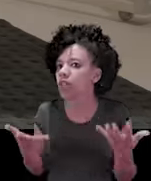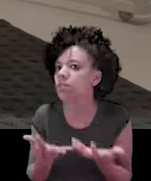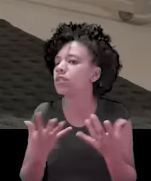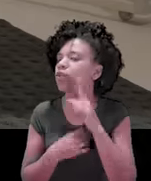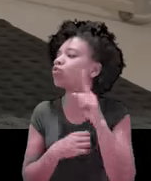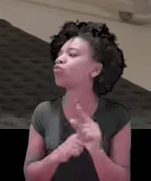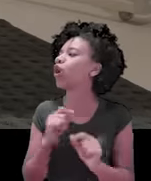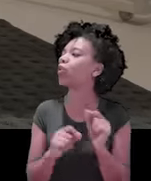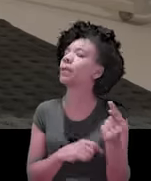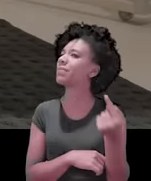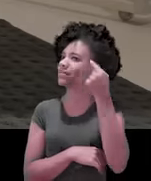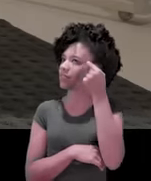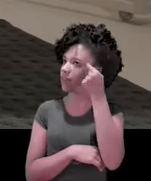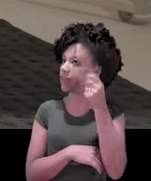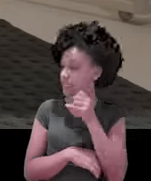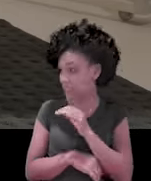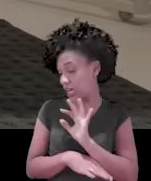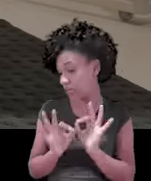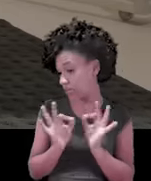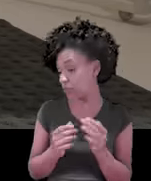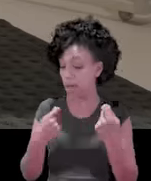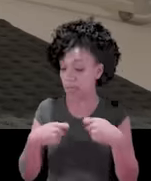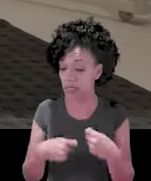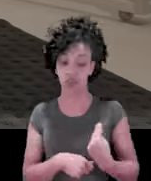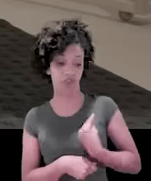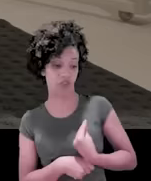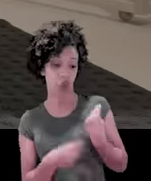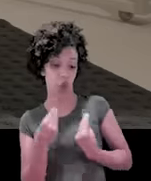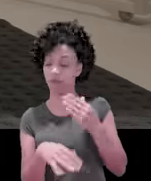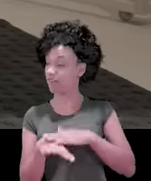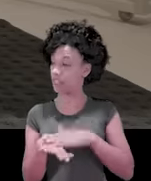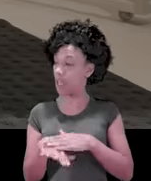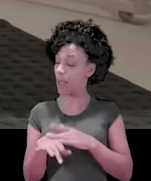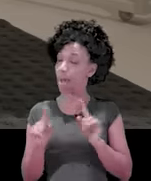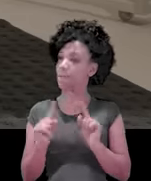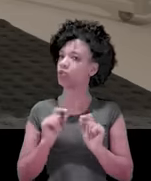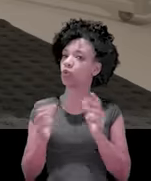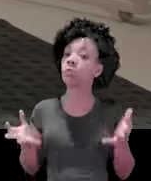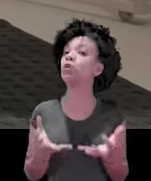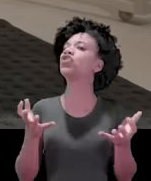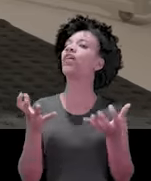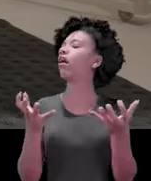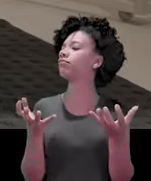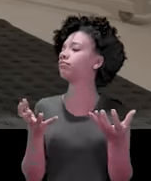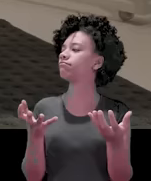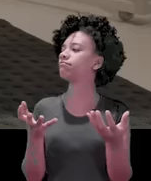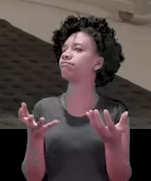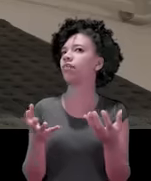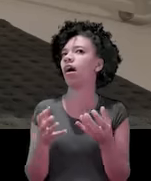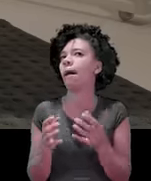sua motivação todos os dias o que você pensava que era simplesmente Preciso Viver Como fazer mas o que que te motivava